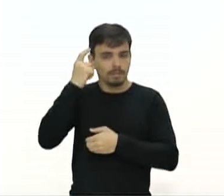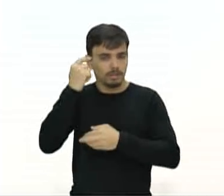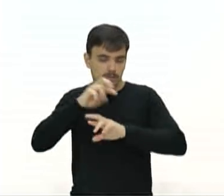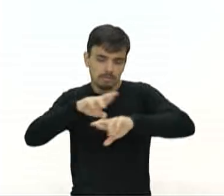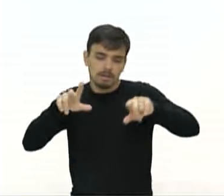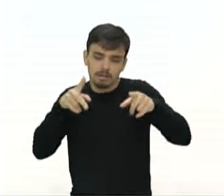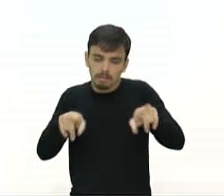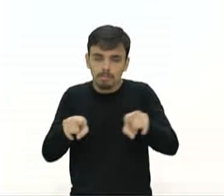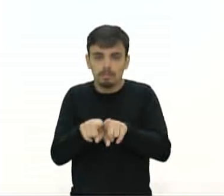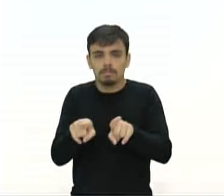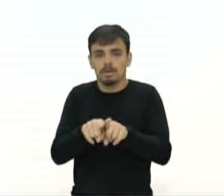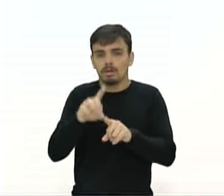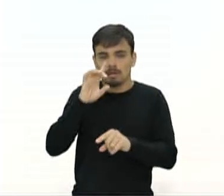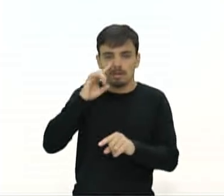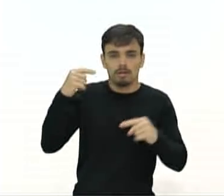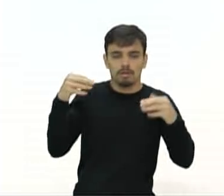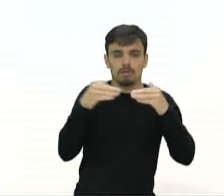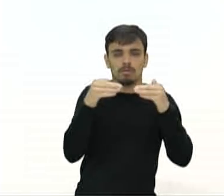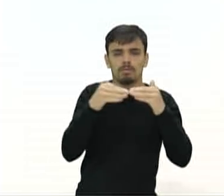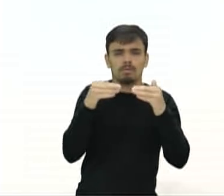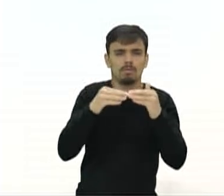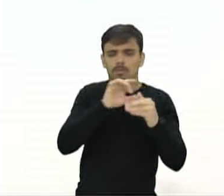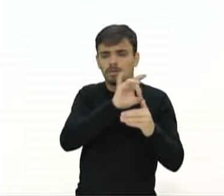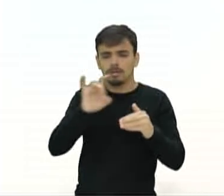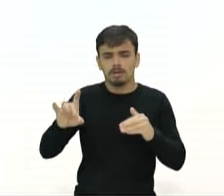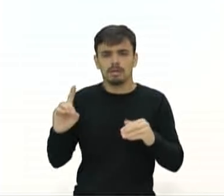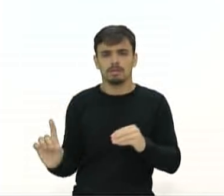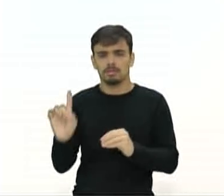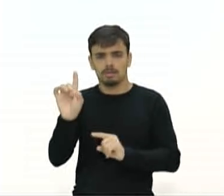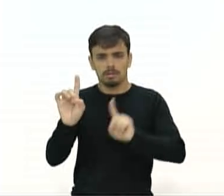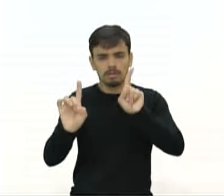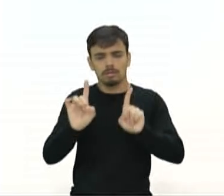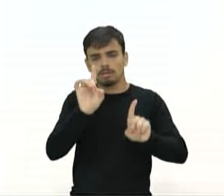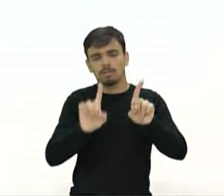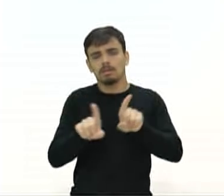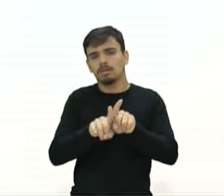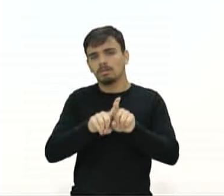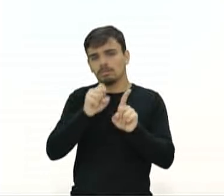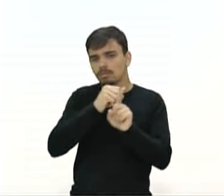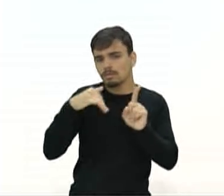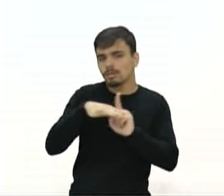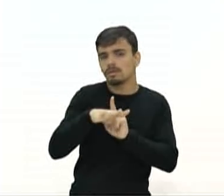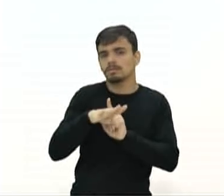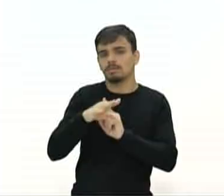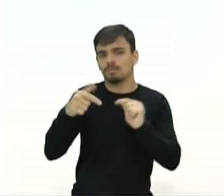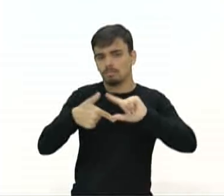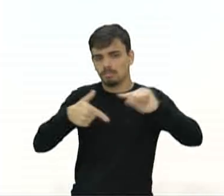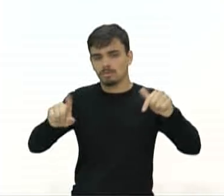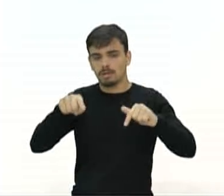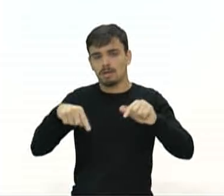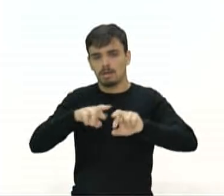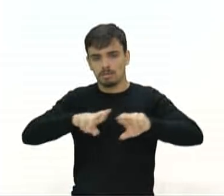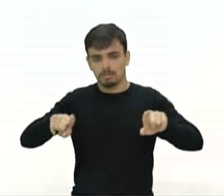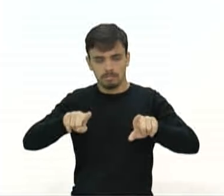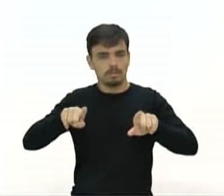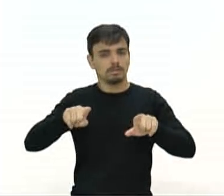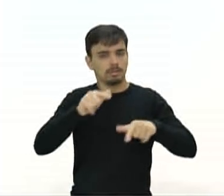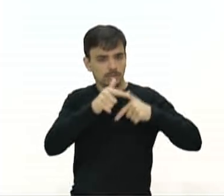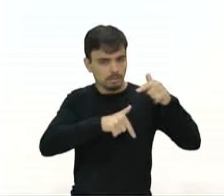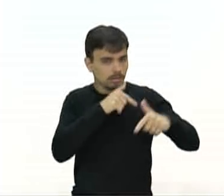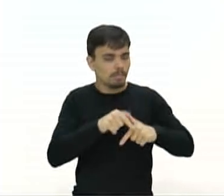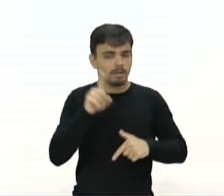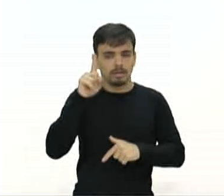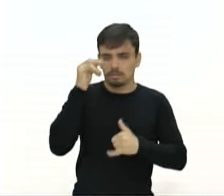acordo com Durkheim, o que integra os indivíduos na coletividade das sociedades modernas é a divisão do trabalho. Aqui não há